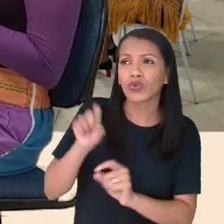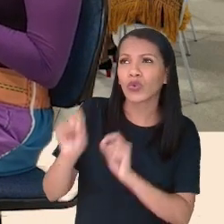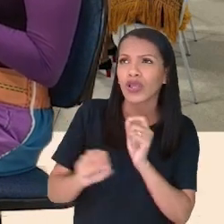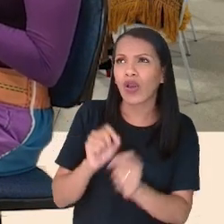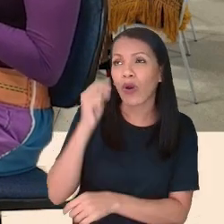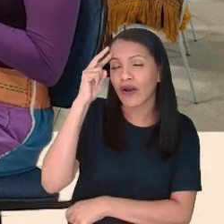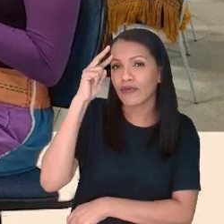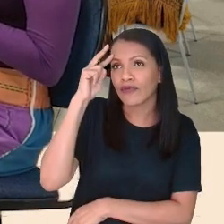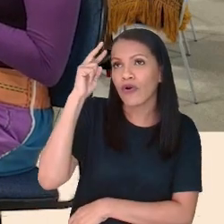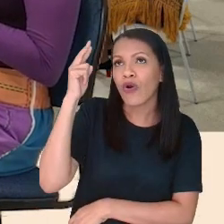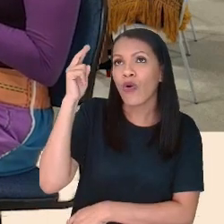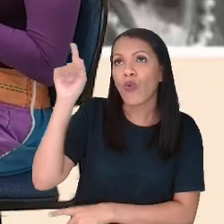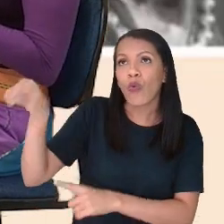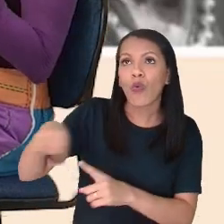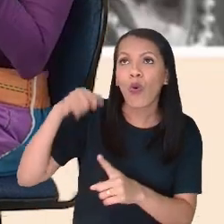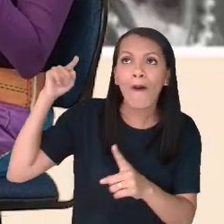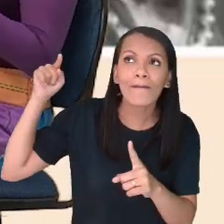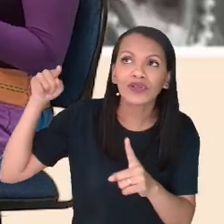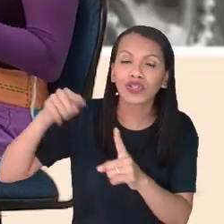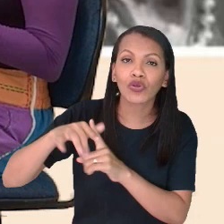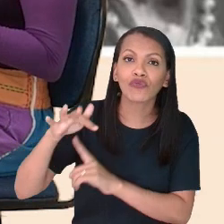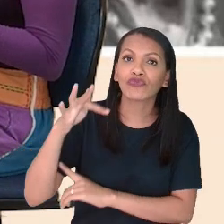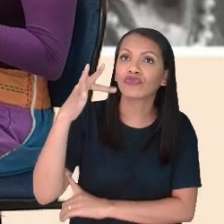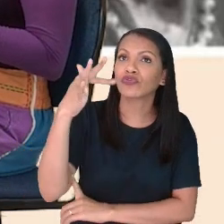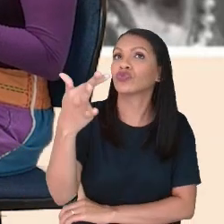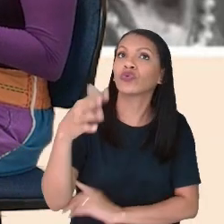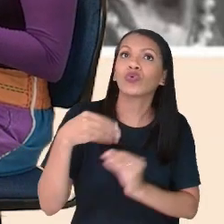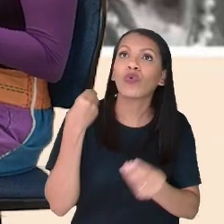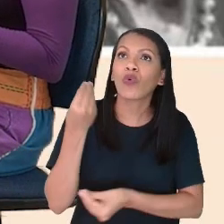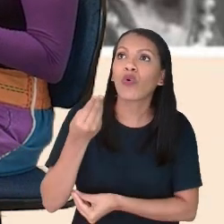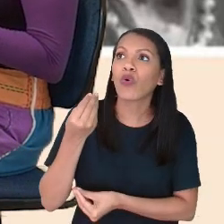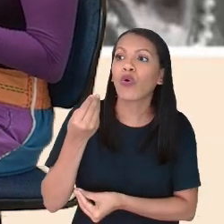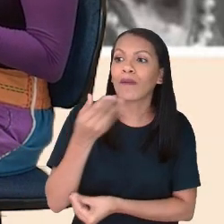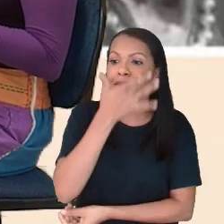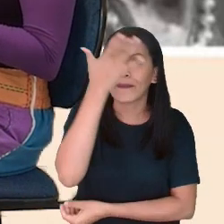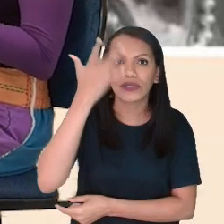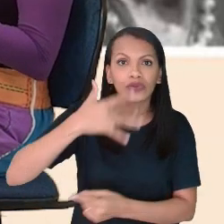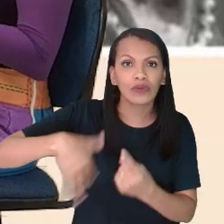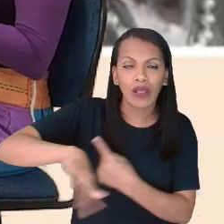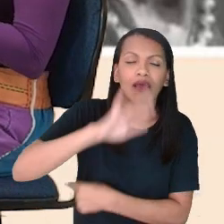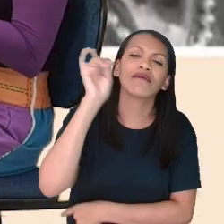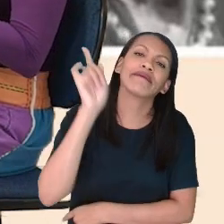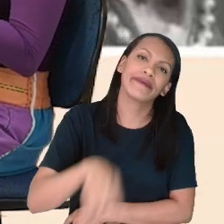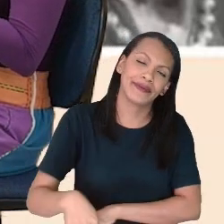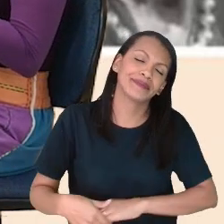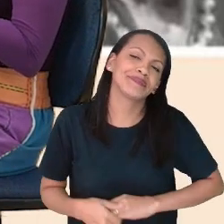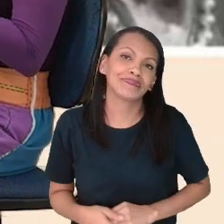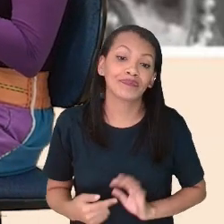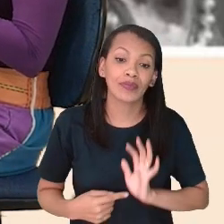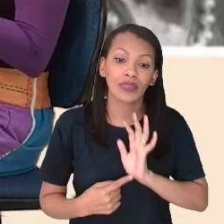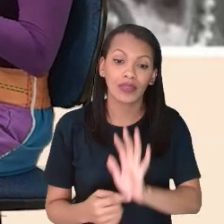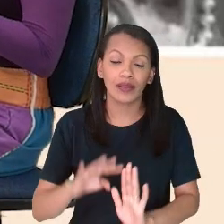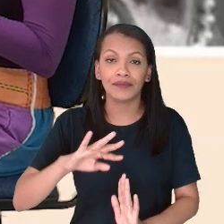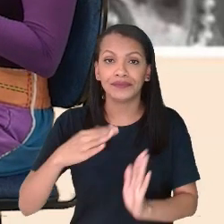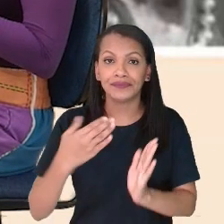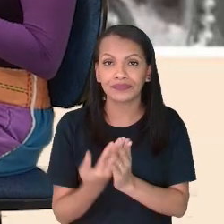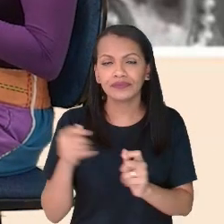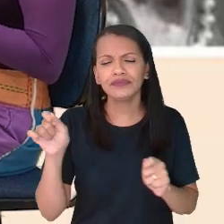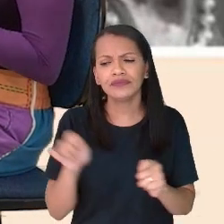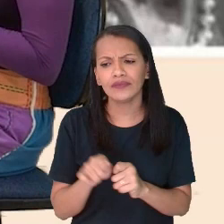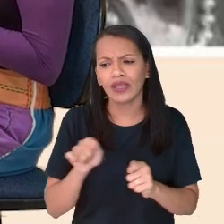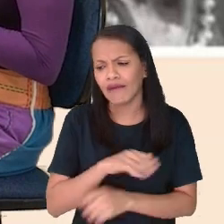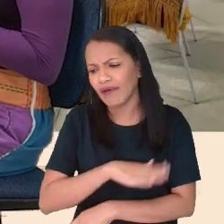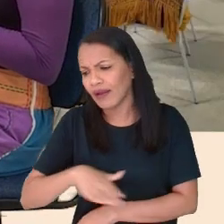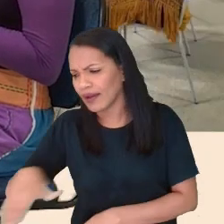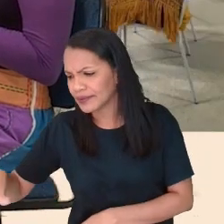Uhum. Né? Então, quando a gente apresenta essa peça na escola, a gente está fazendo o menino